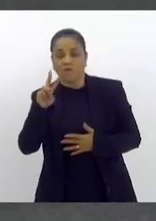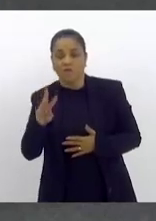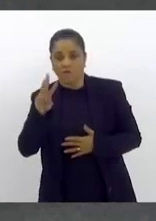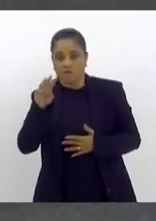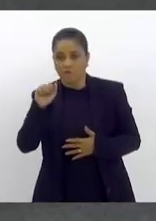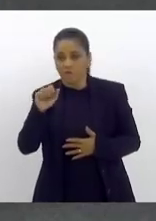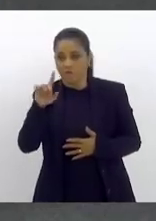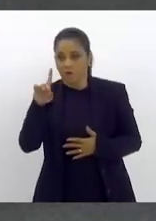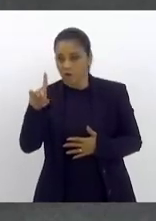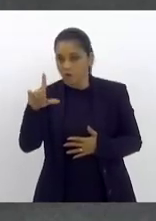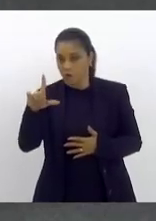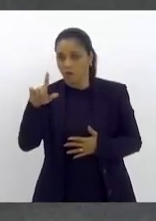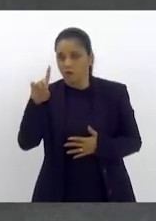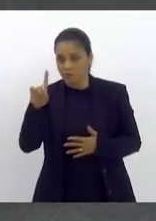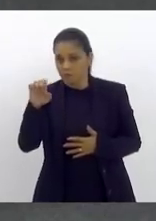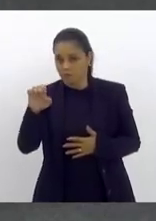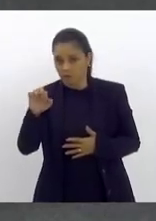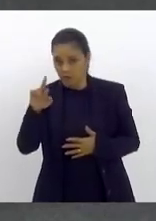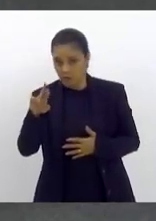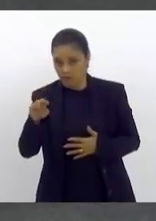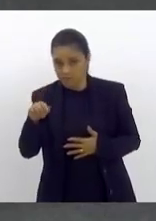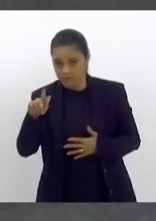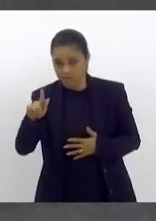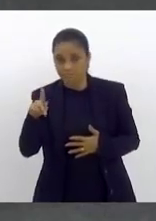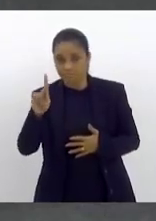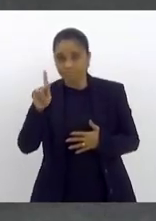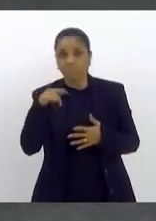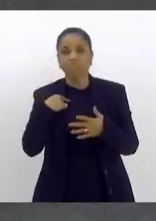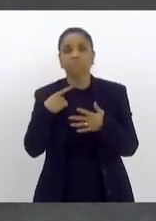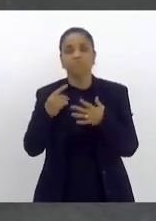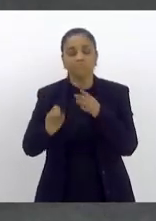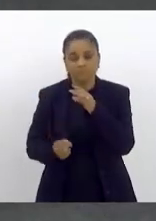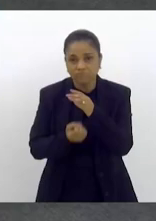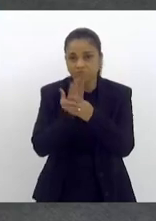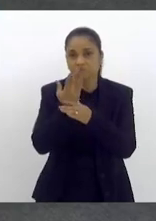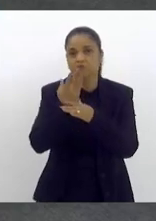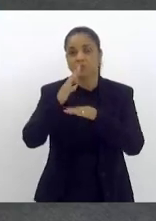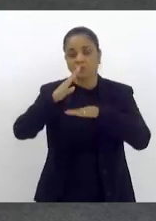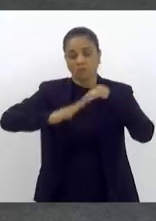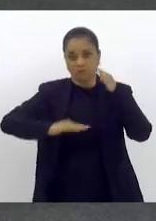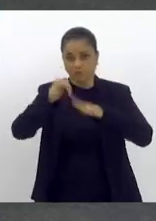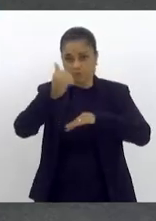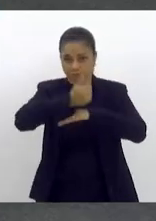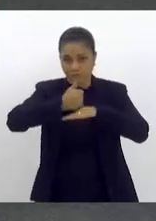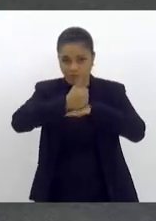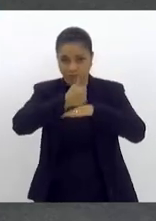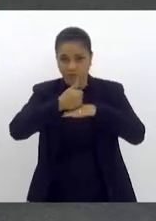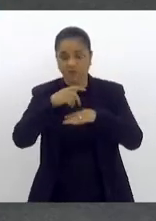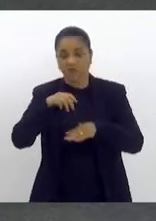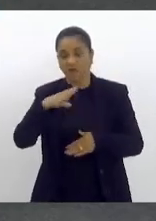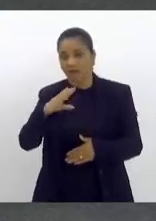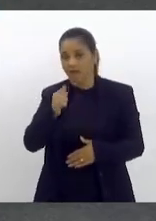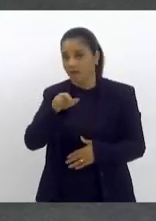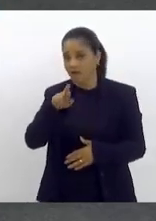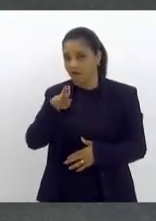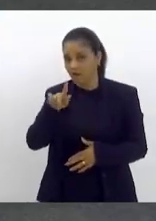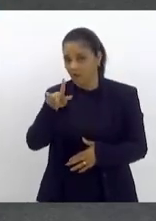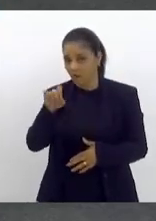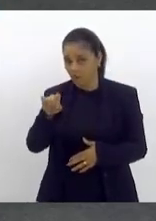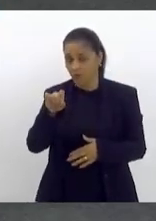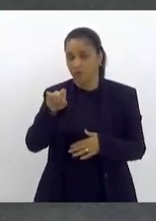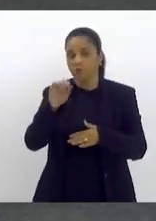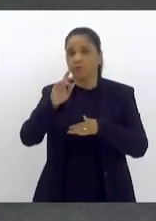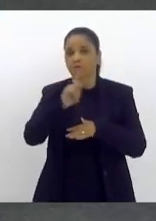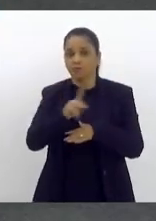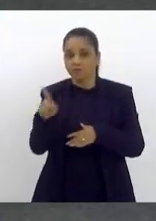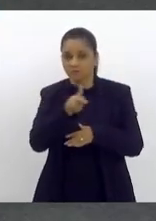quero pedir que venha a pauta para a gente conseguir enfrentar esse problema. E, por fim, deputada Tia Ju, eu